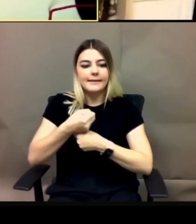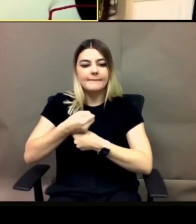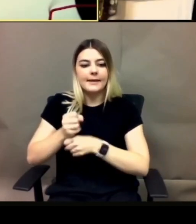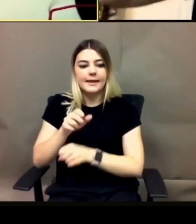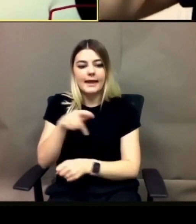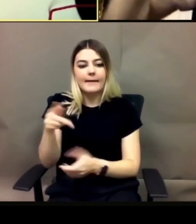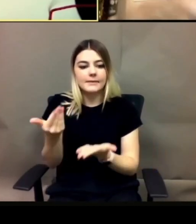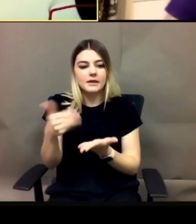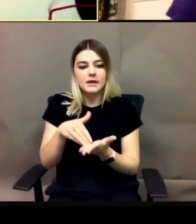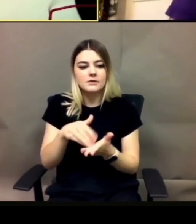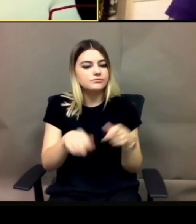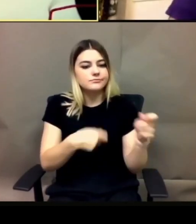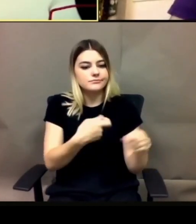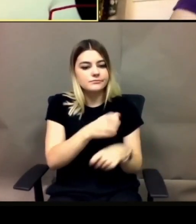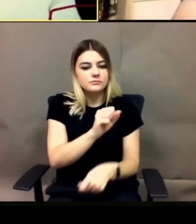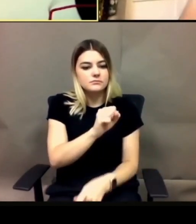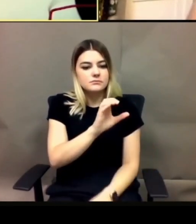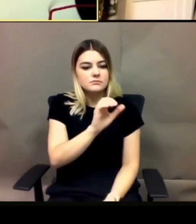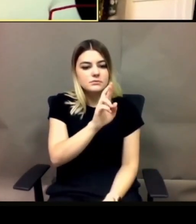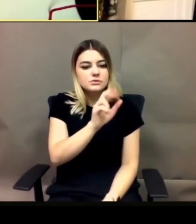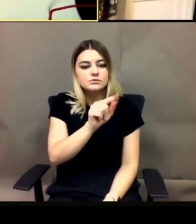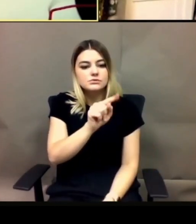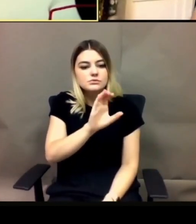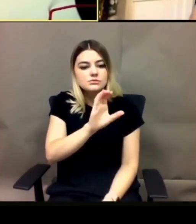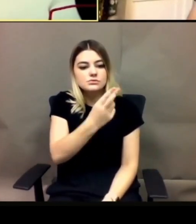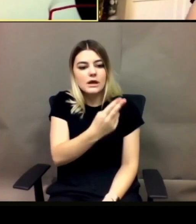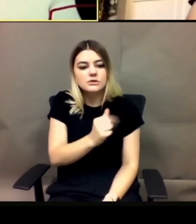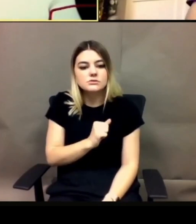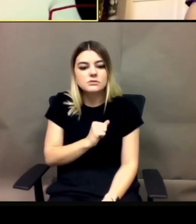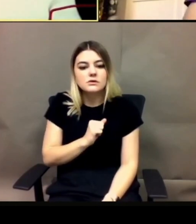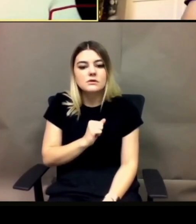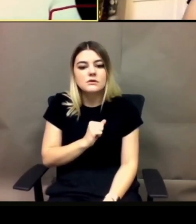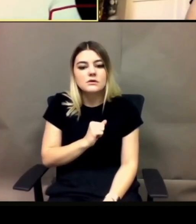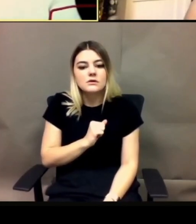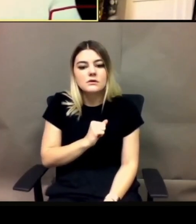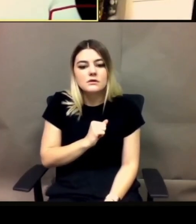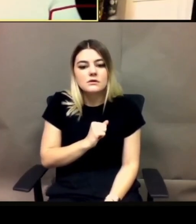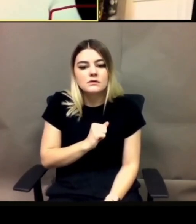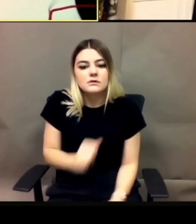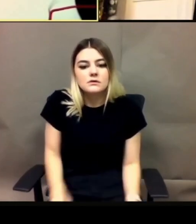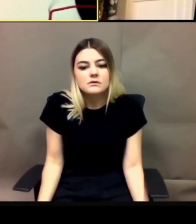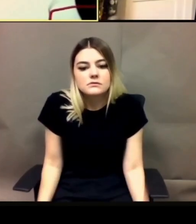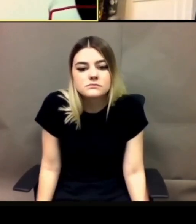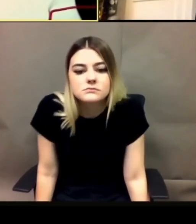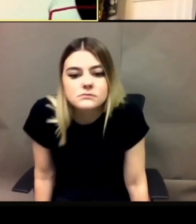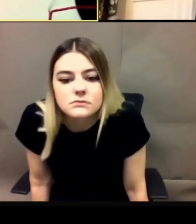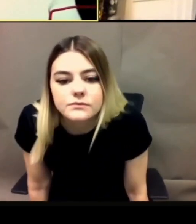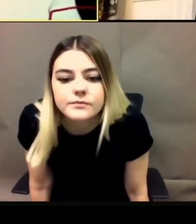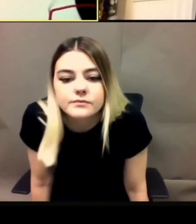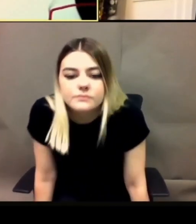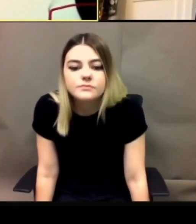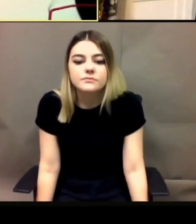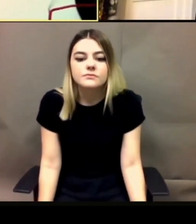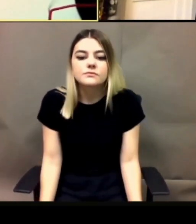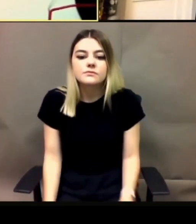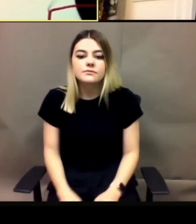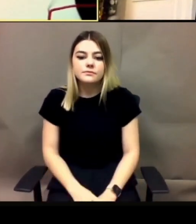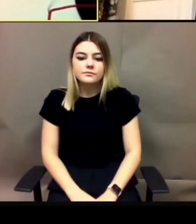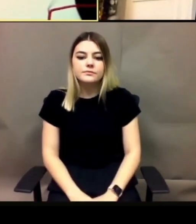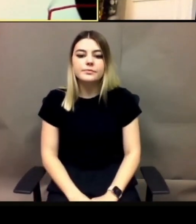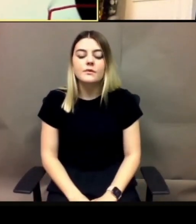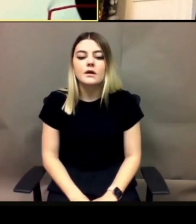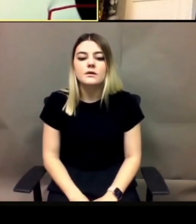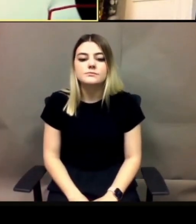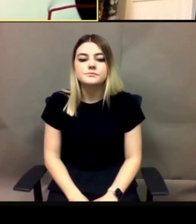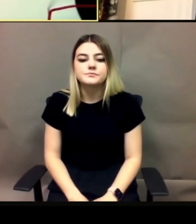app do Makemake novamente, em vez do Scratch. e vou conectar, então, aqui ao